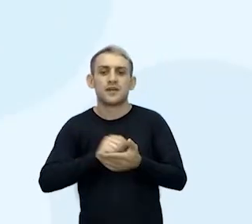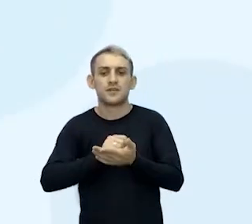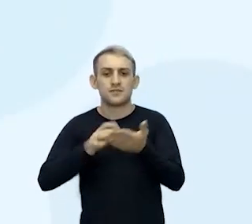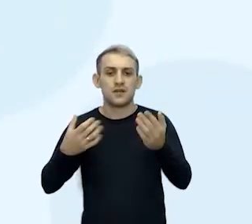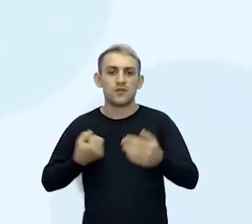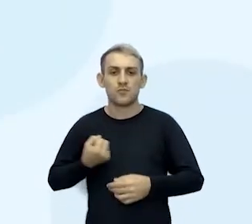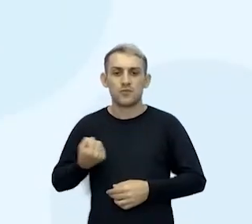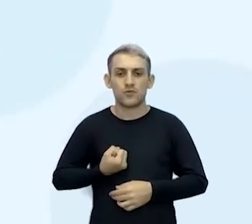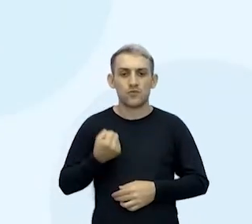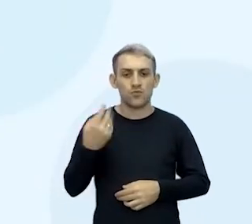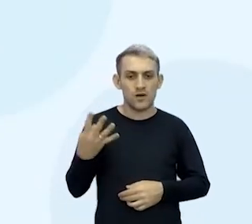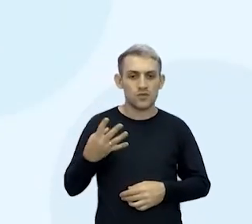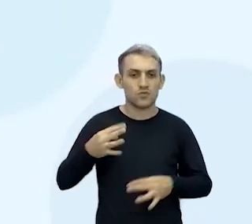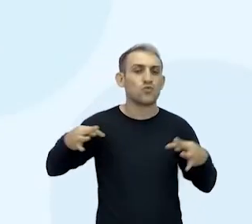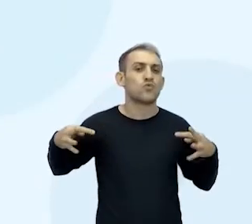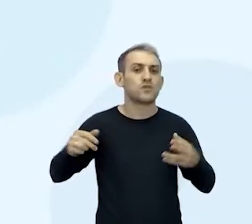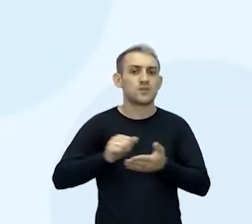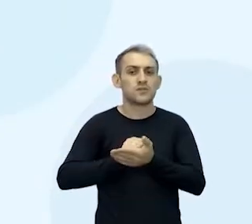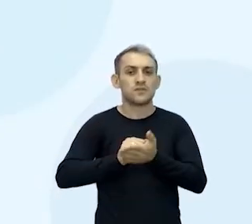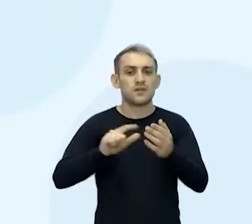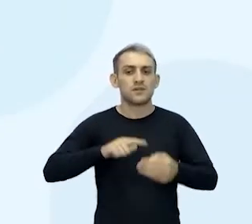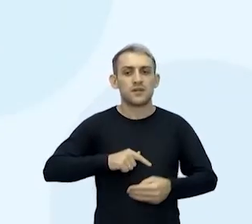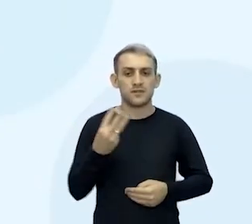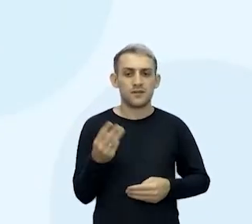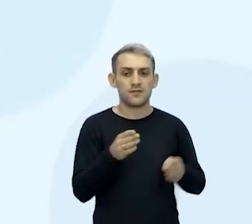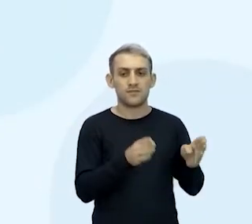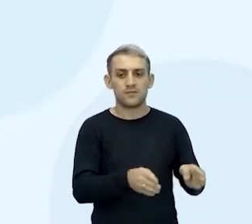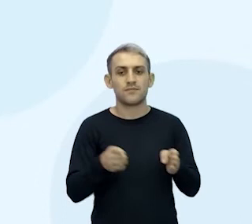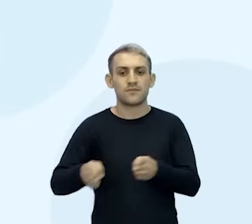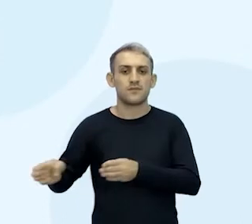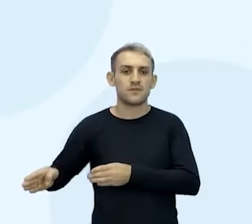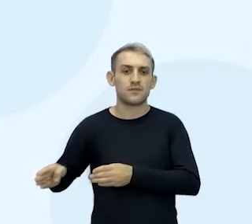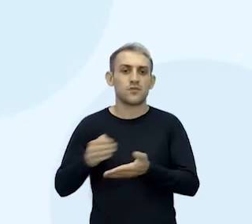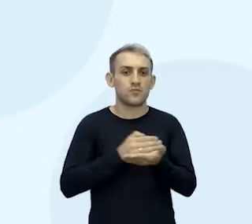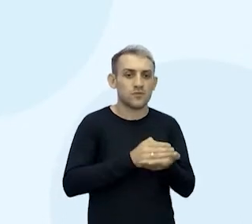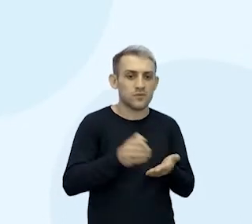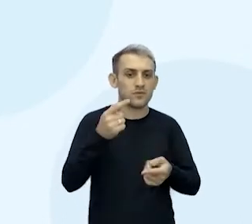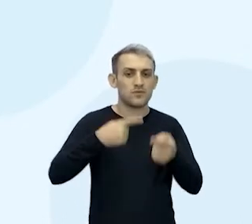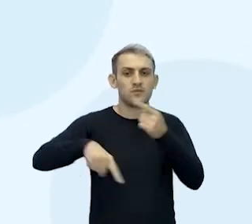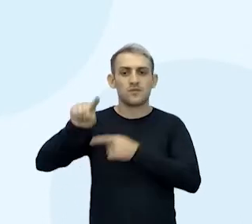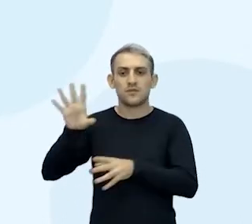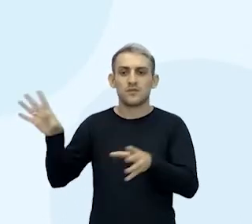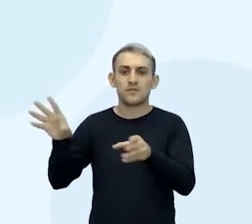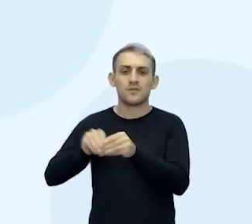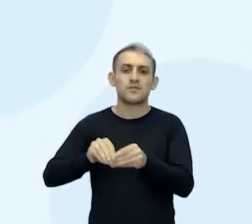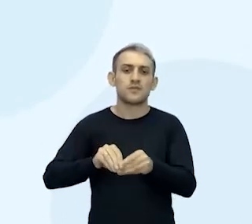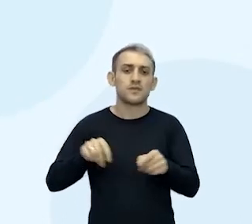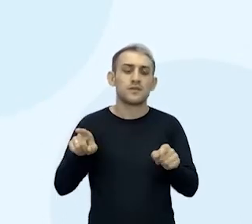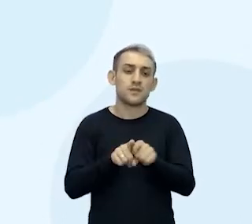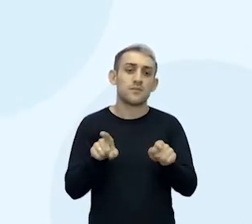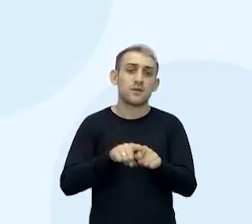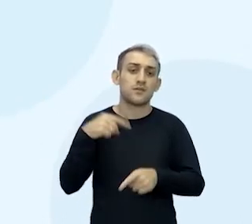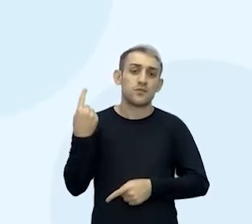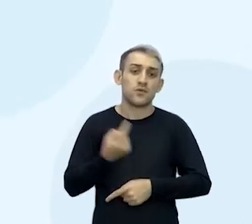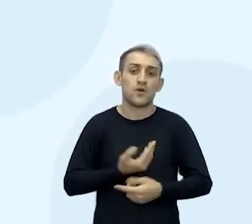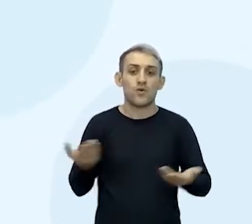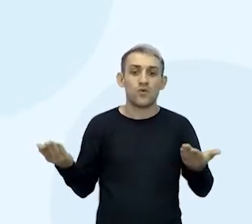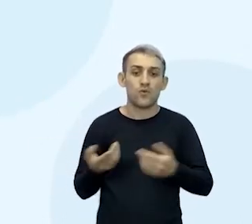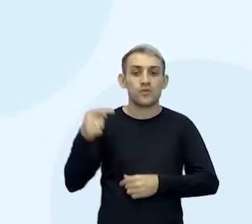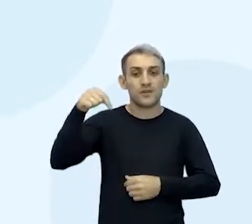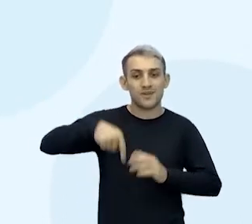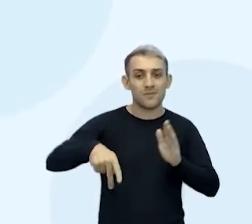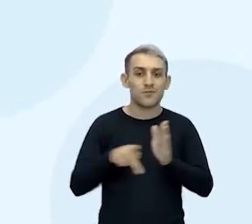4, sempre, né? Todas as atividades têm 3 momentos, entre introdução, desenvolvimento e sistematização. E nós hoje entramos